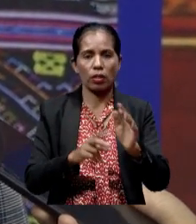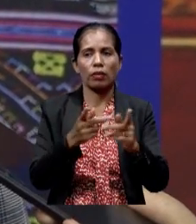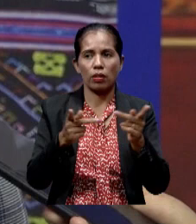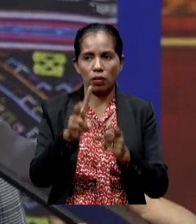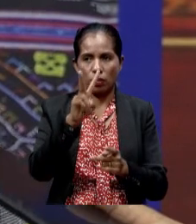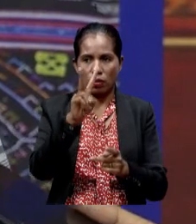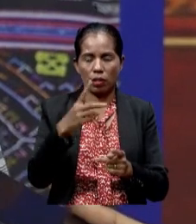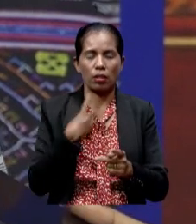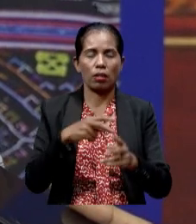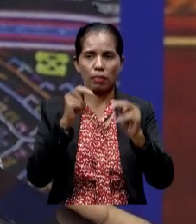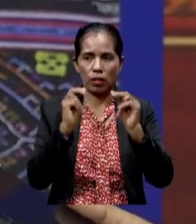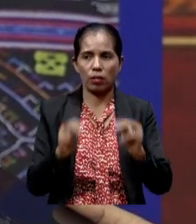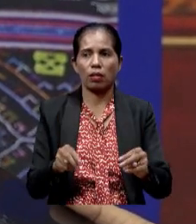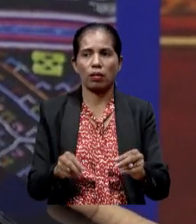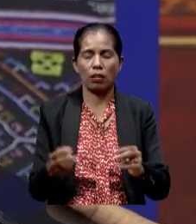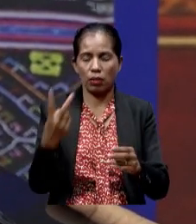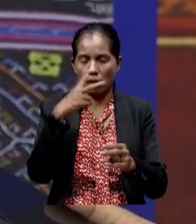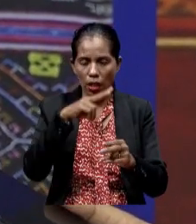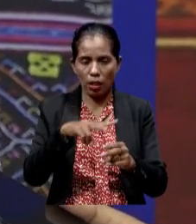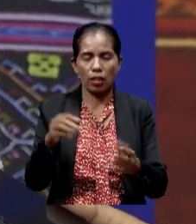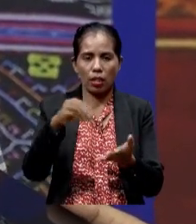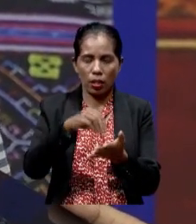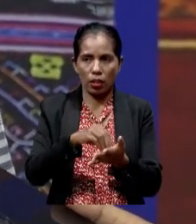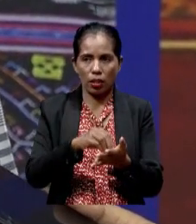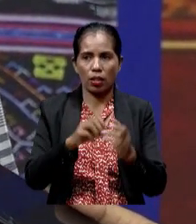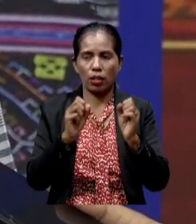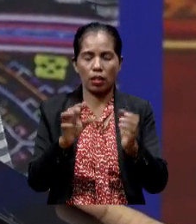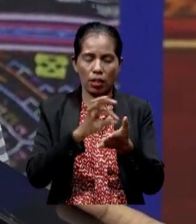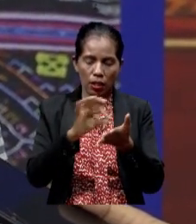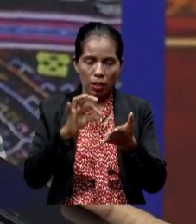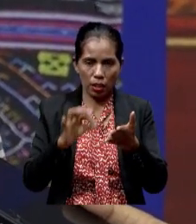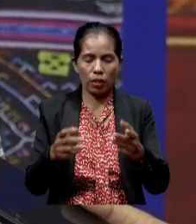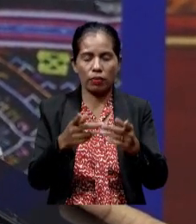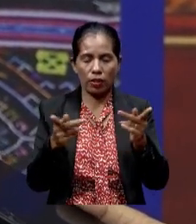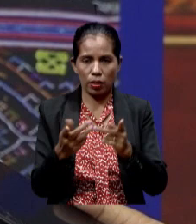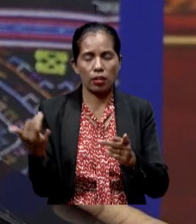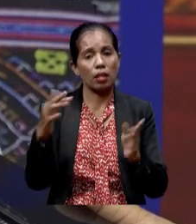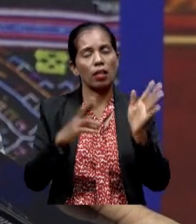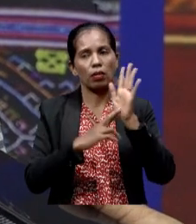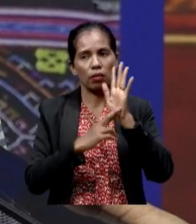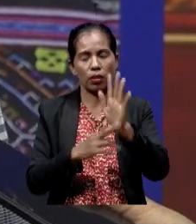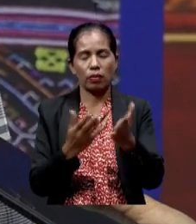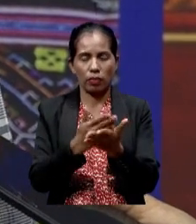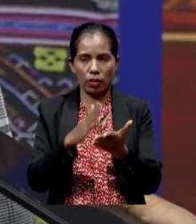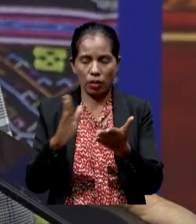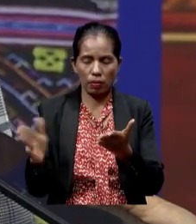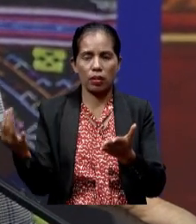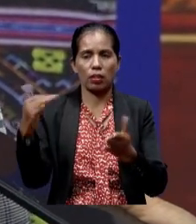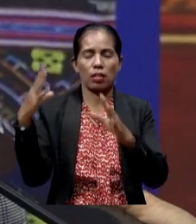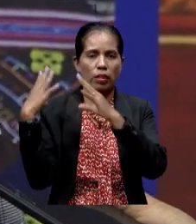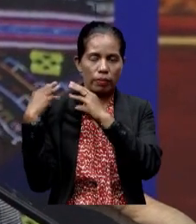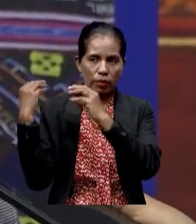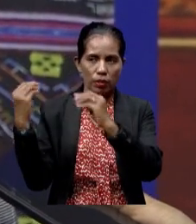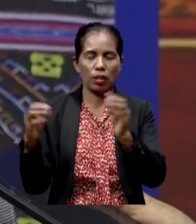que ita precisa atuar o reajustamento, onde ita toma nota a área, se a gente recomenda, se a fazemos, se a minha experiência balo,